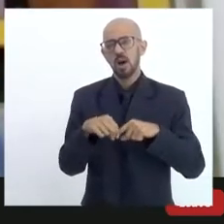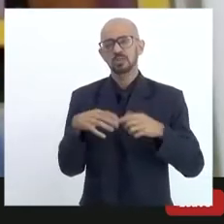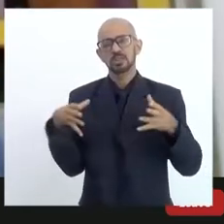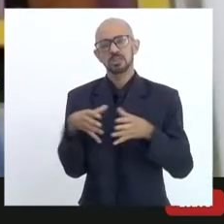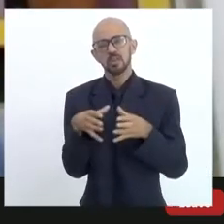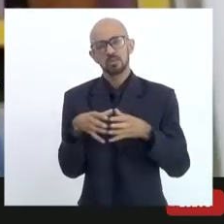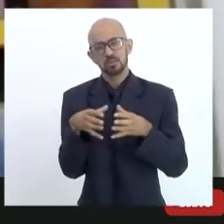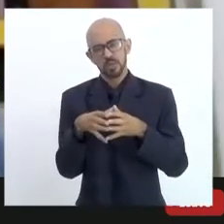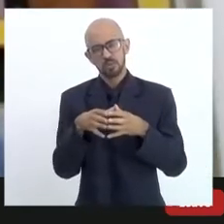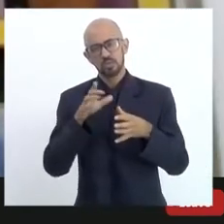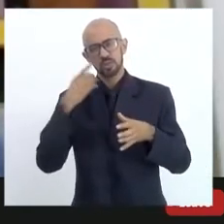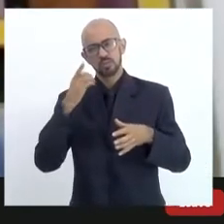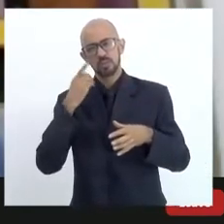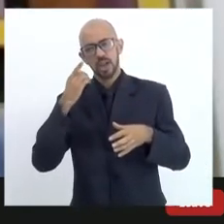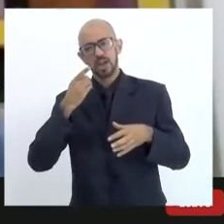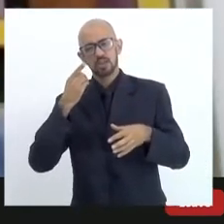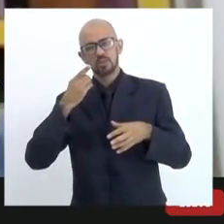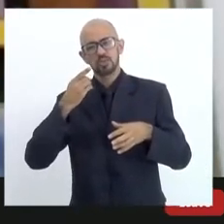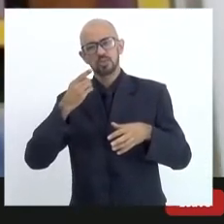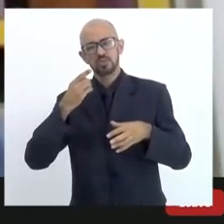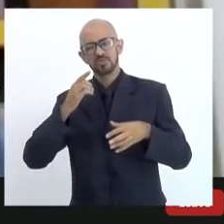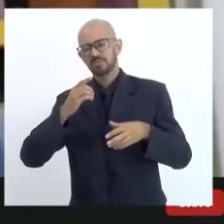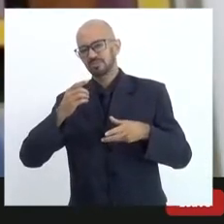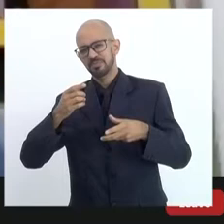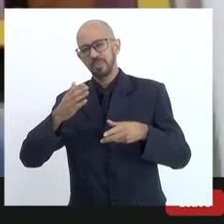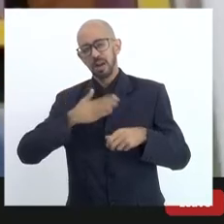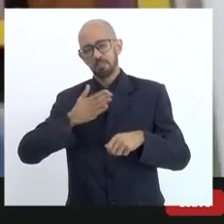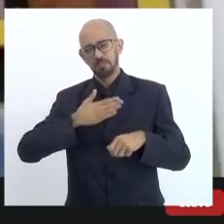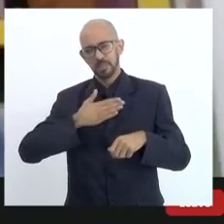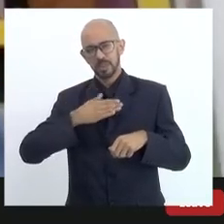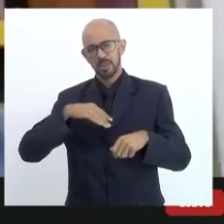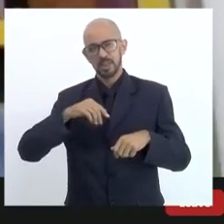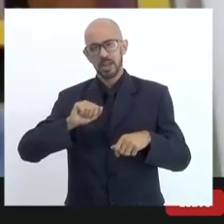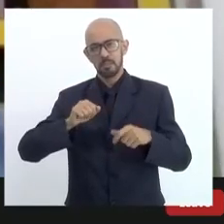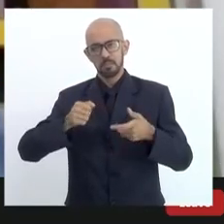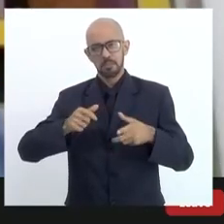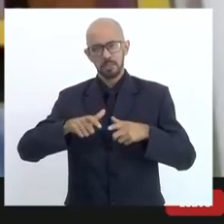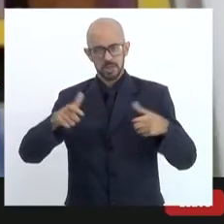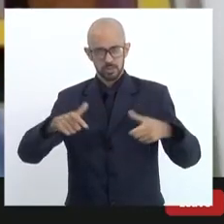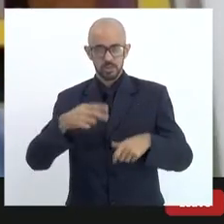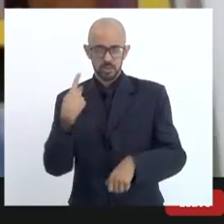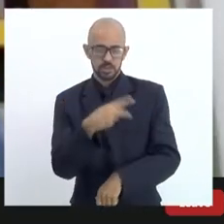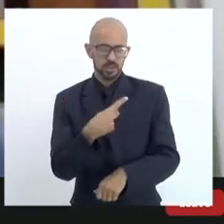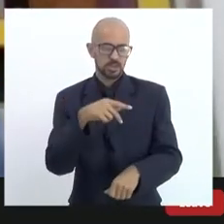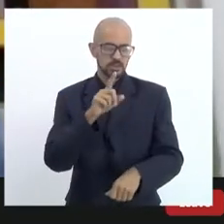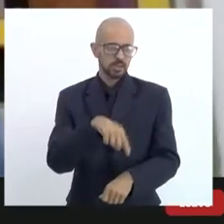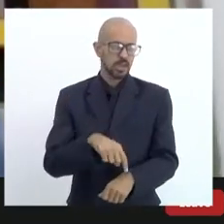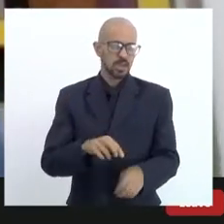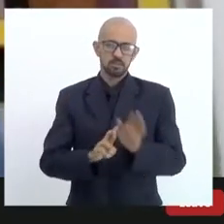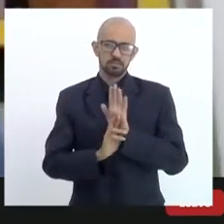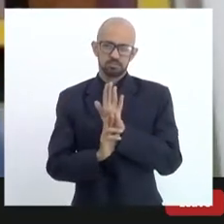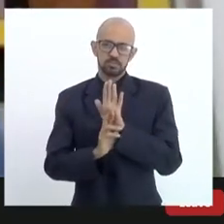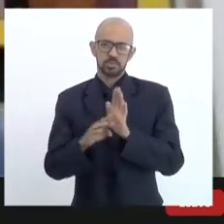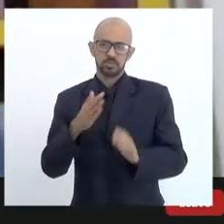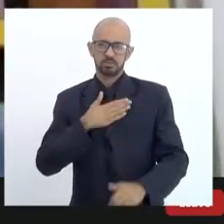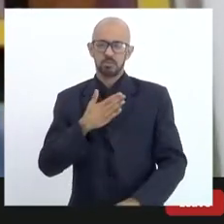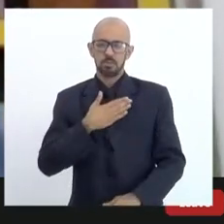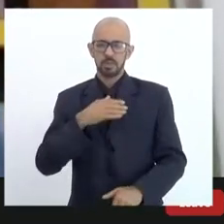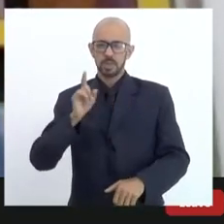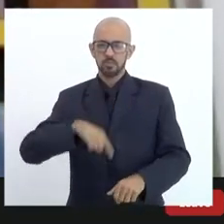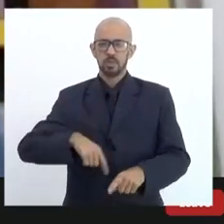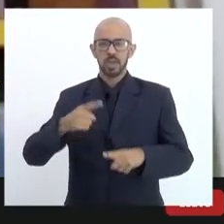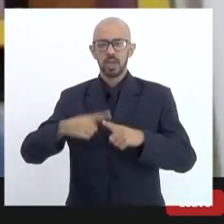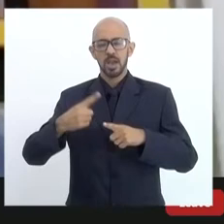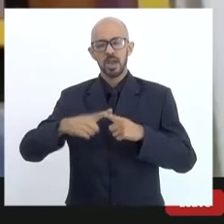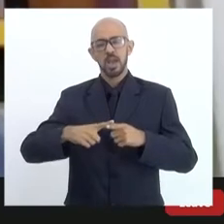de deputados e deputadas, extremamente caros para mim, uma grande maioria deles e delas, né? São pessoas comprometidas com